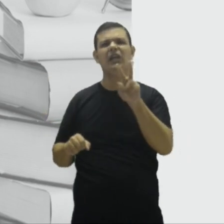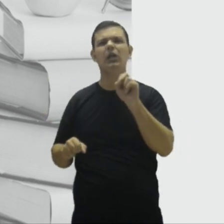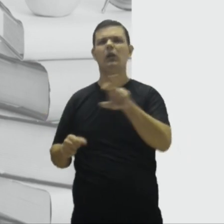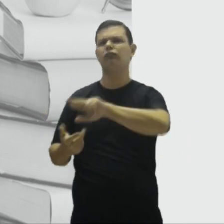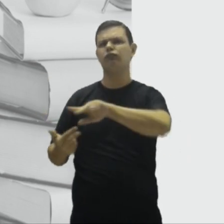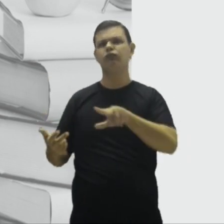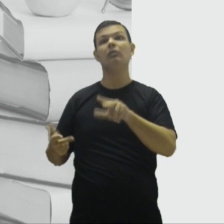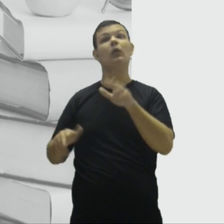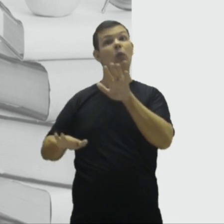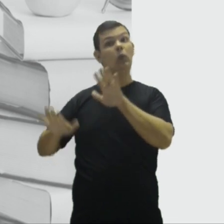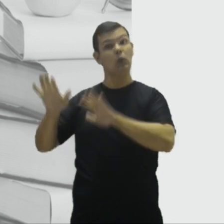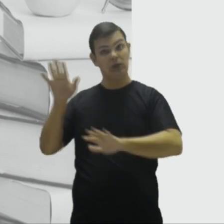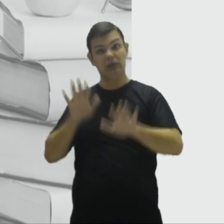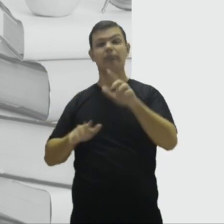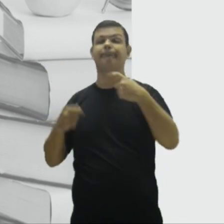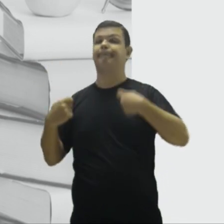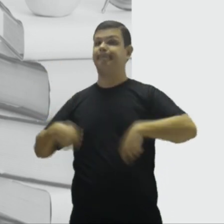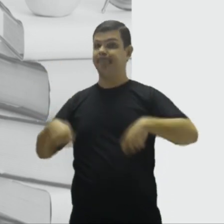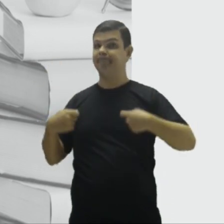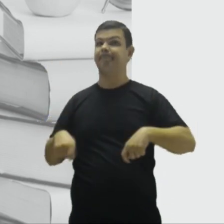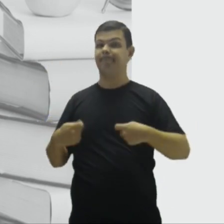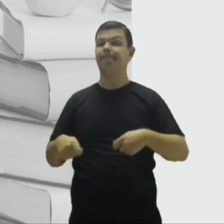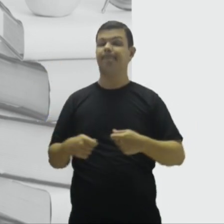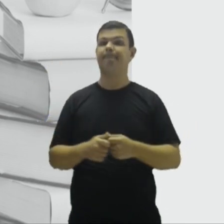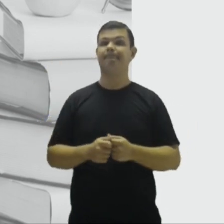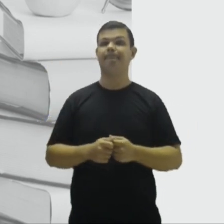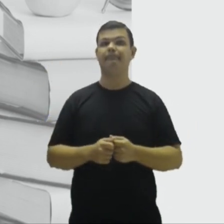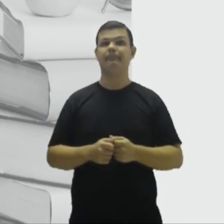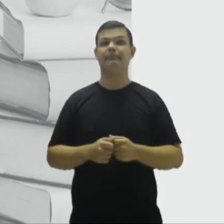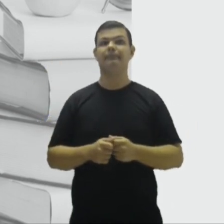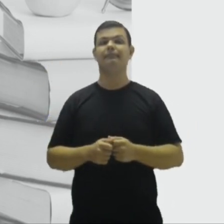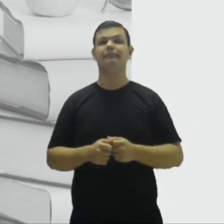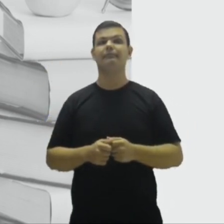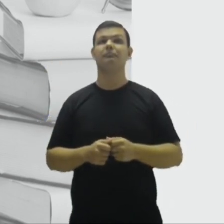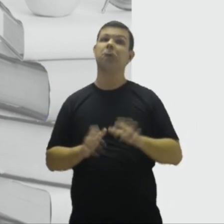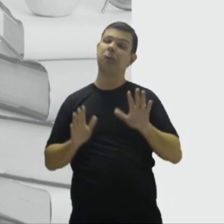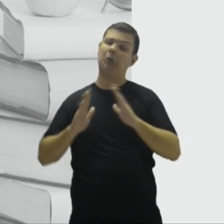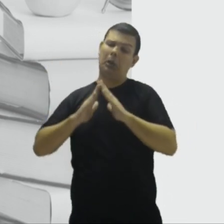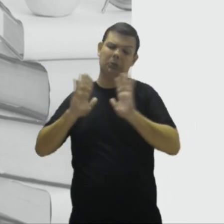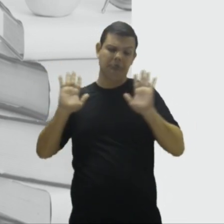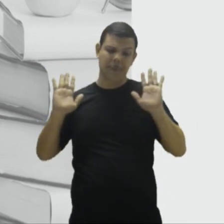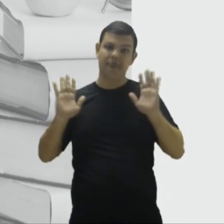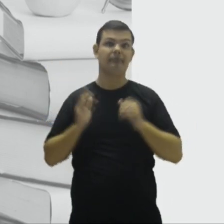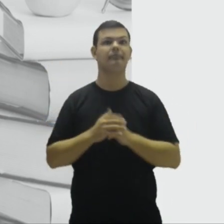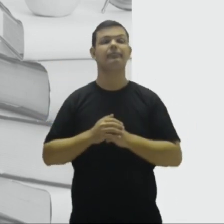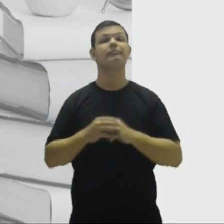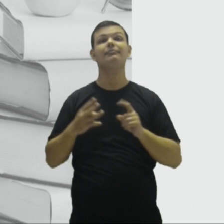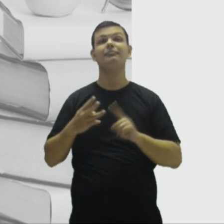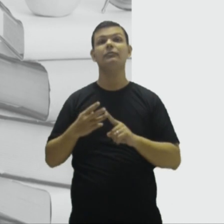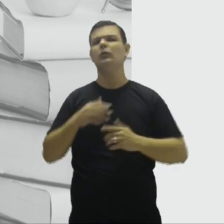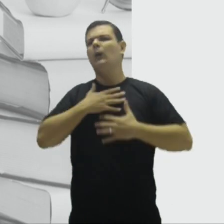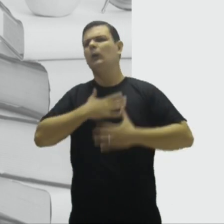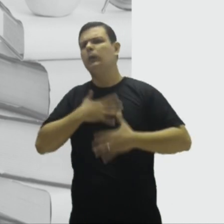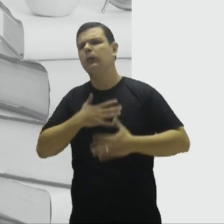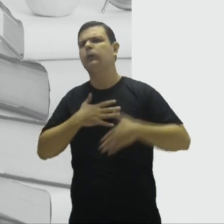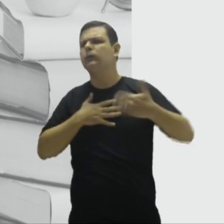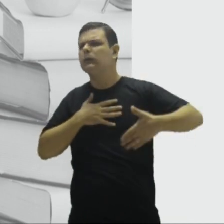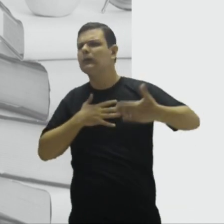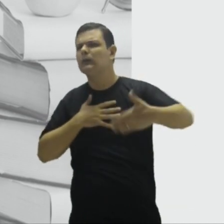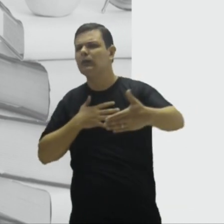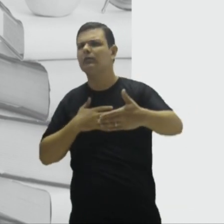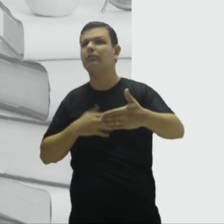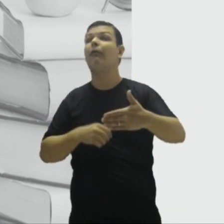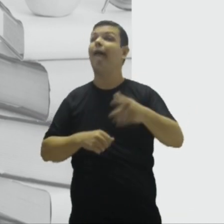andar descalço na cidade, tem que tomar muito cuidado também com isso. Mas pode ser em casa. Tomar banho várias vezes ao dia